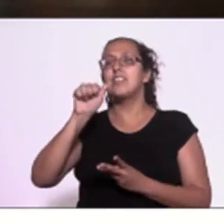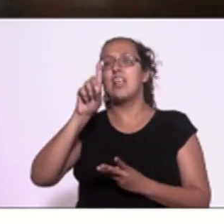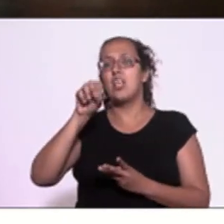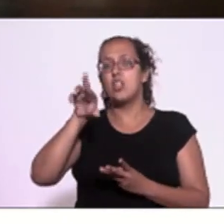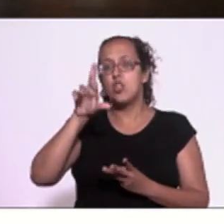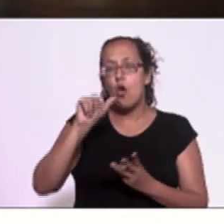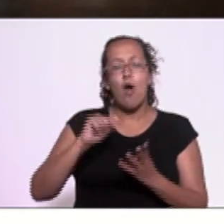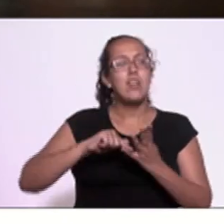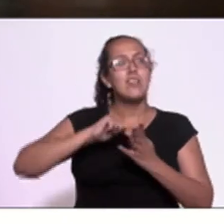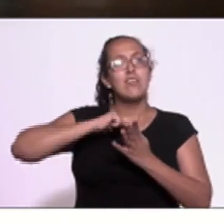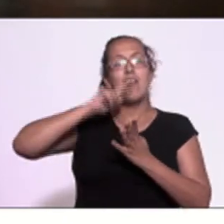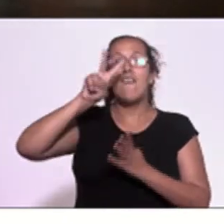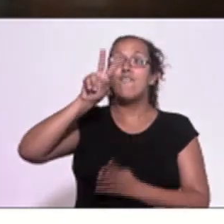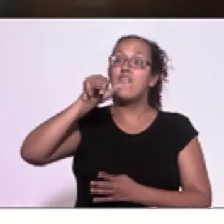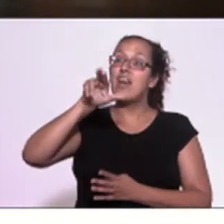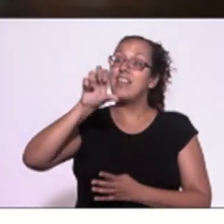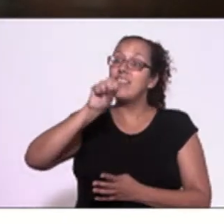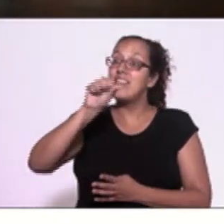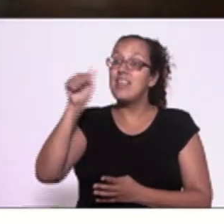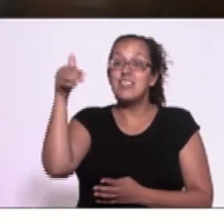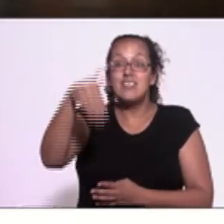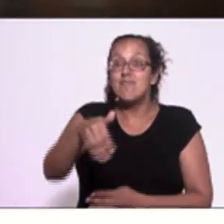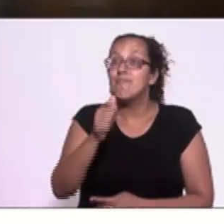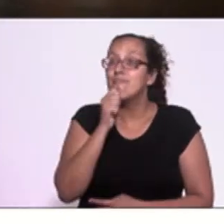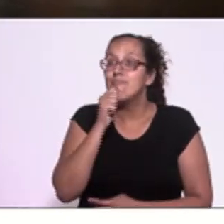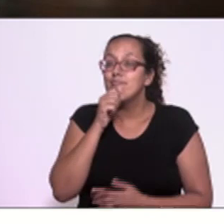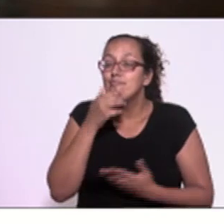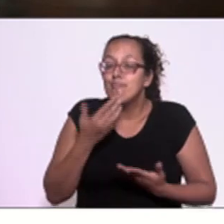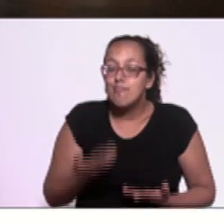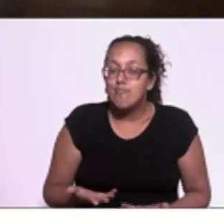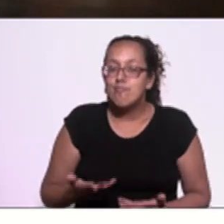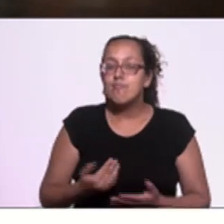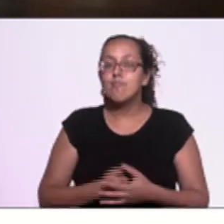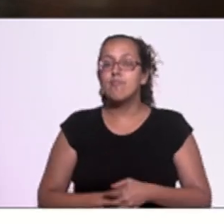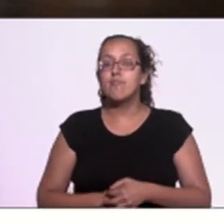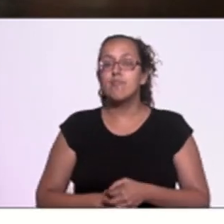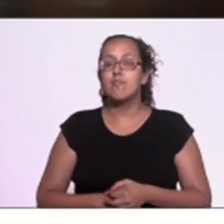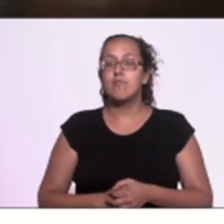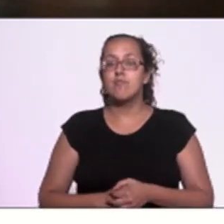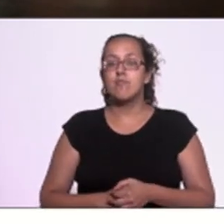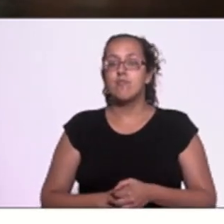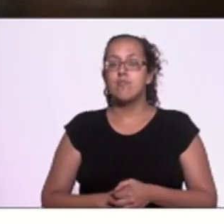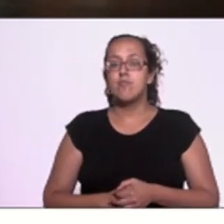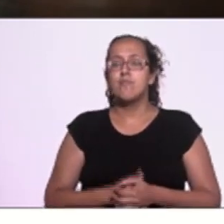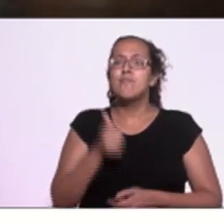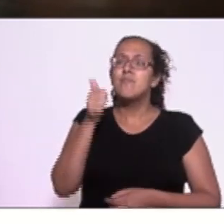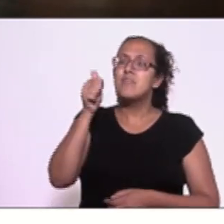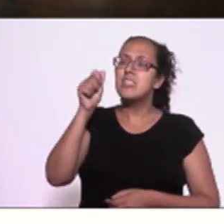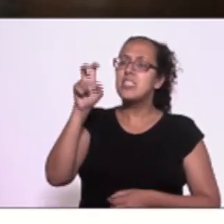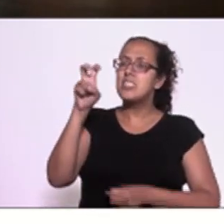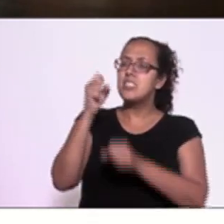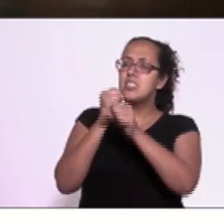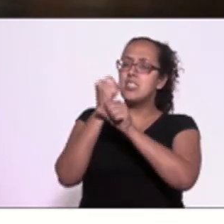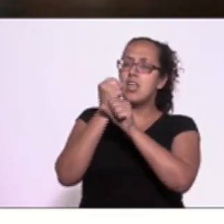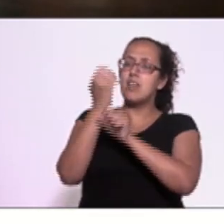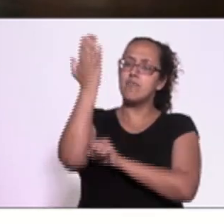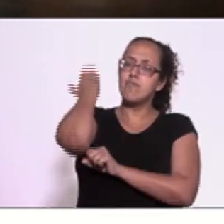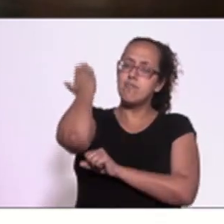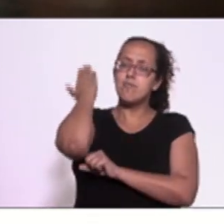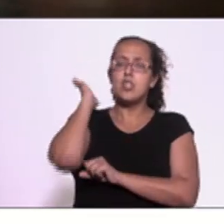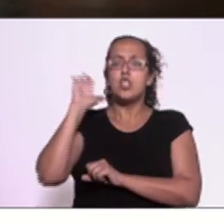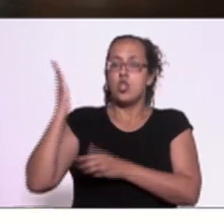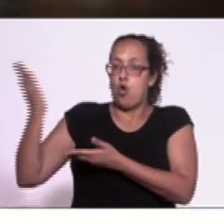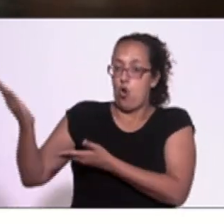Santos, além de Vanessa Carpe, que não pôde estar presente no evento. Há 15 anos atrás, fui convidada